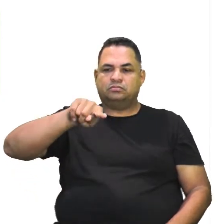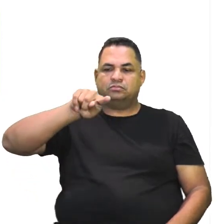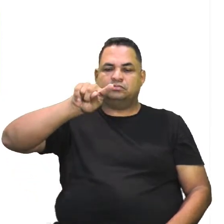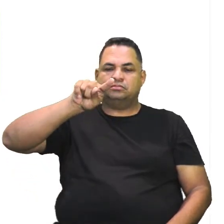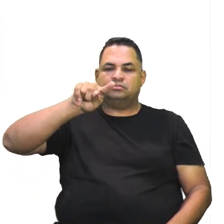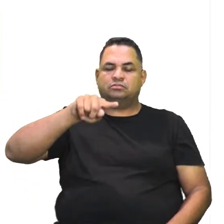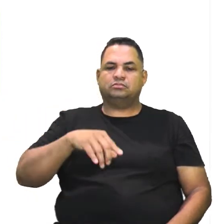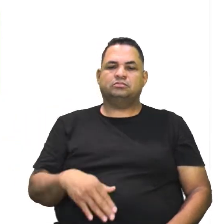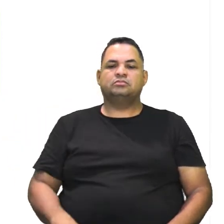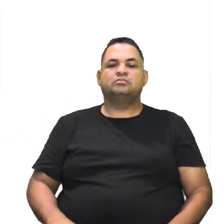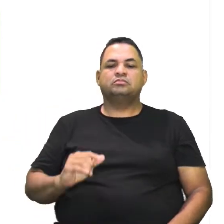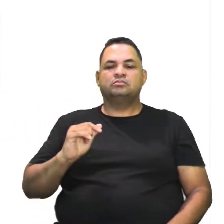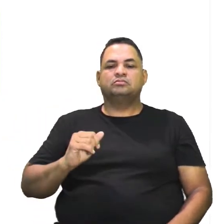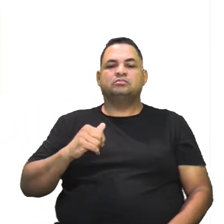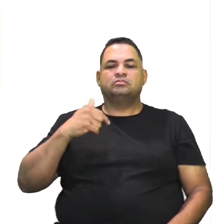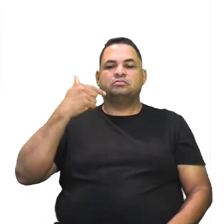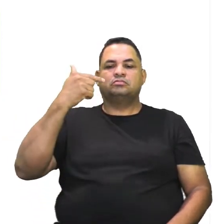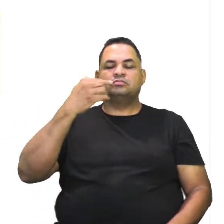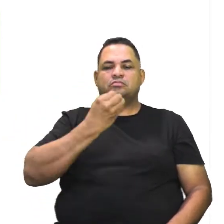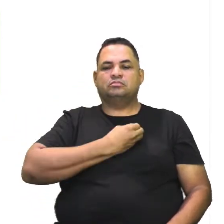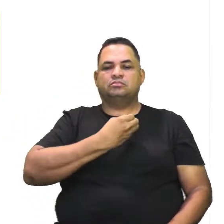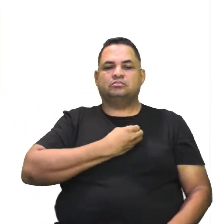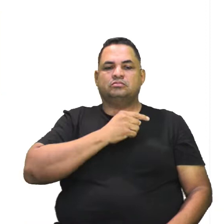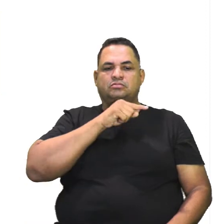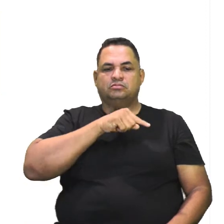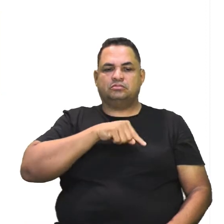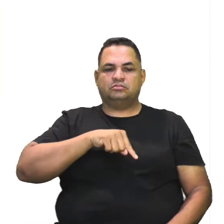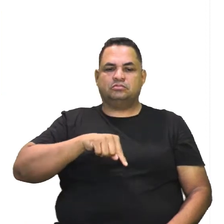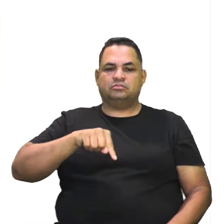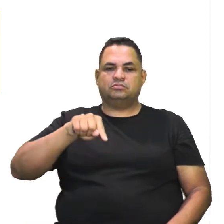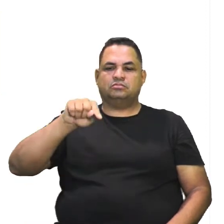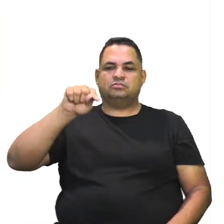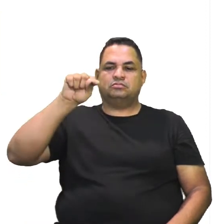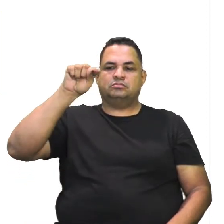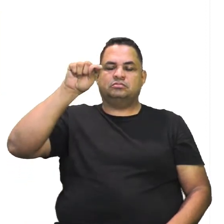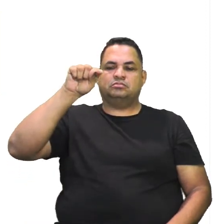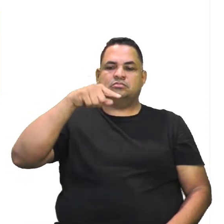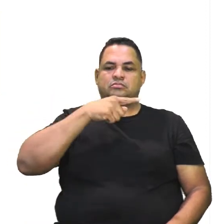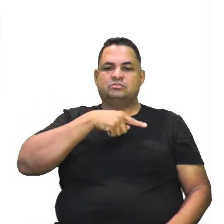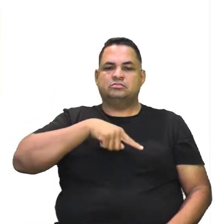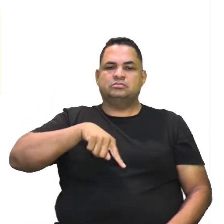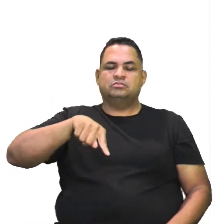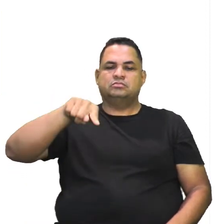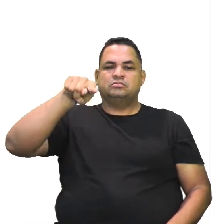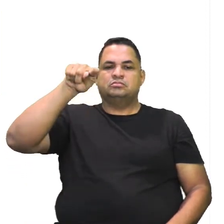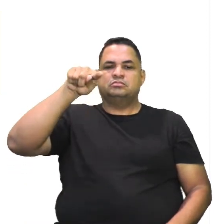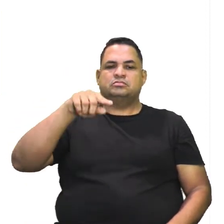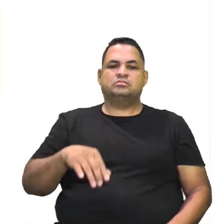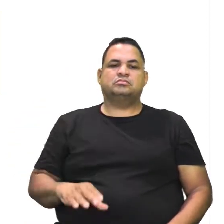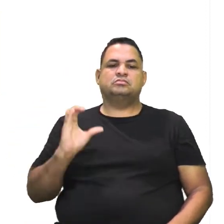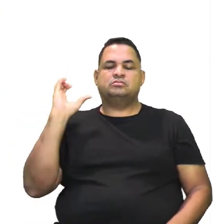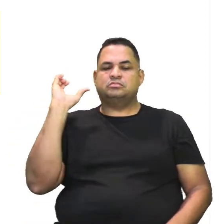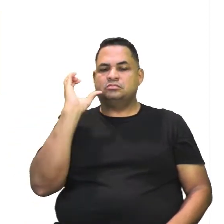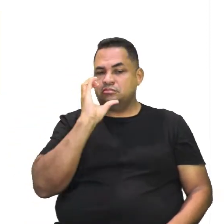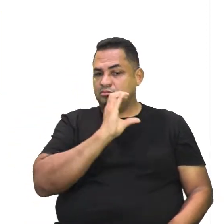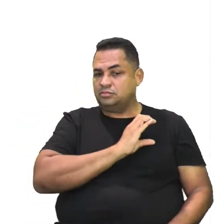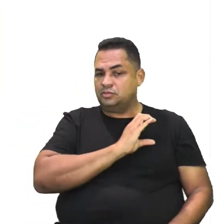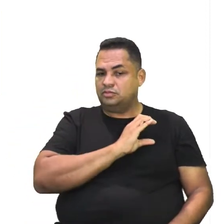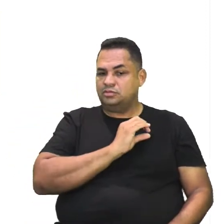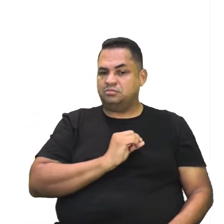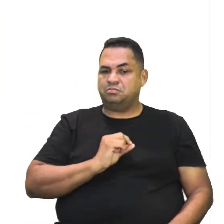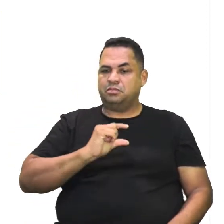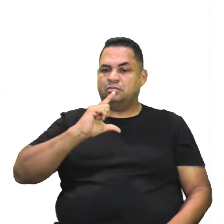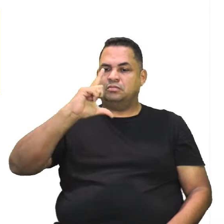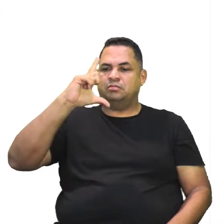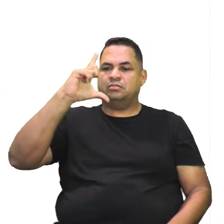tipo exponencial. Então, ele faz esse movimento aqui, ó. Uou, e o crescimento é mais rápido e